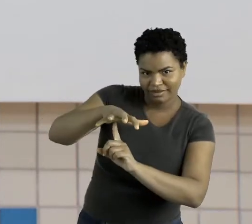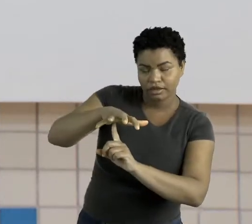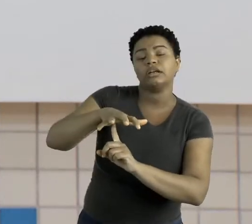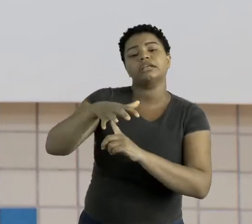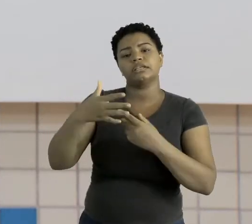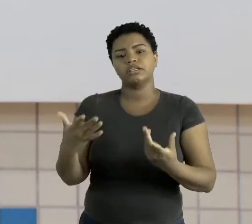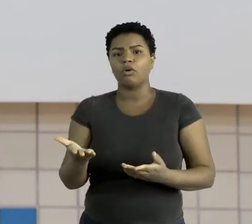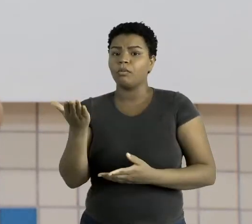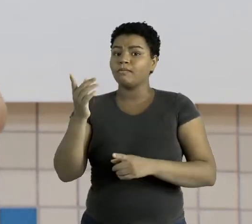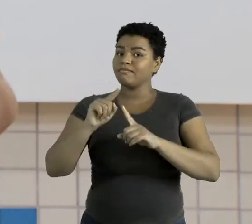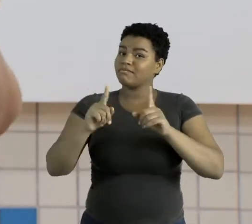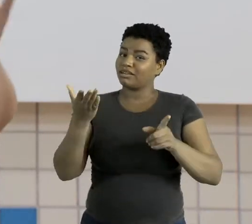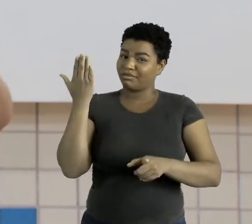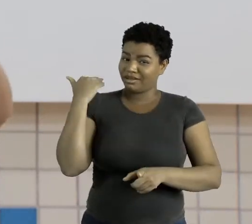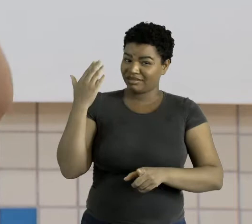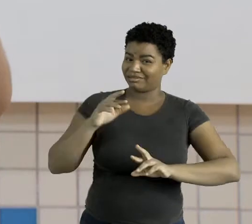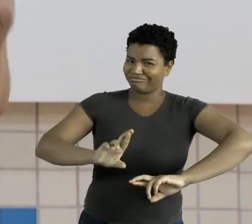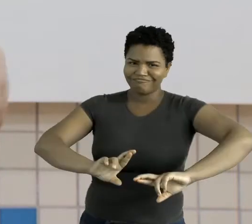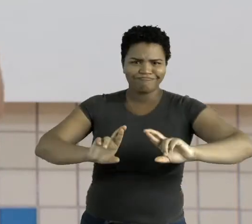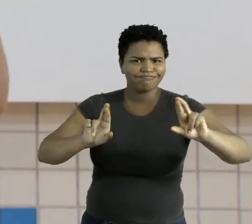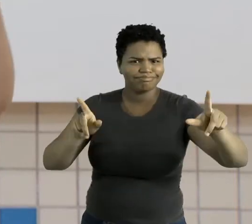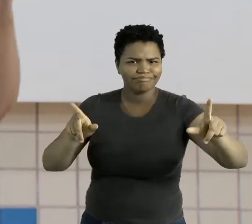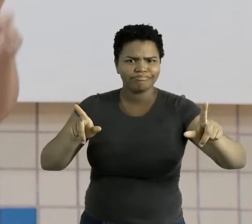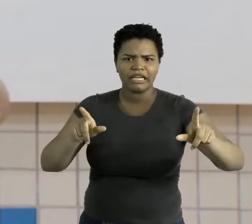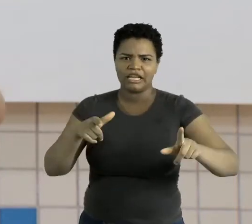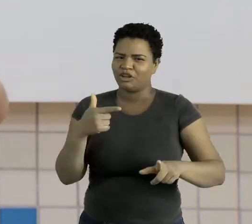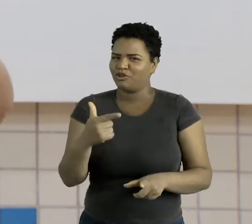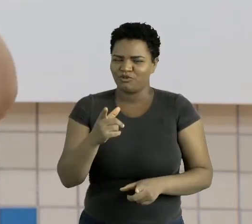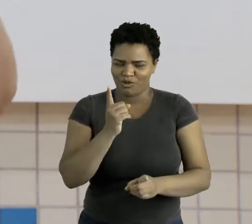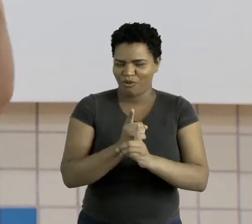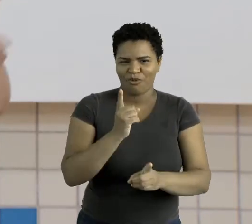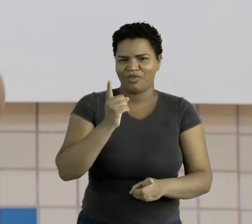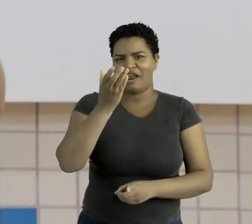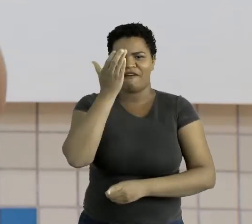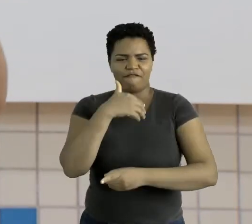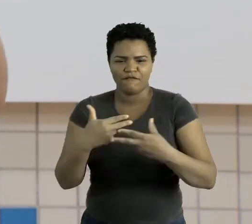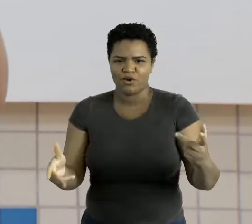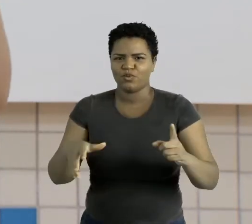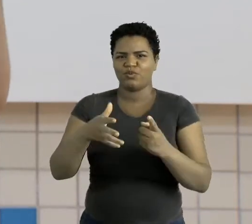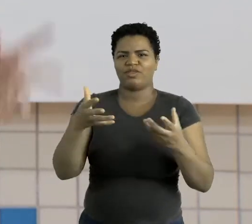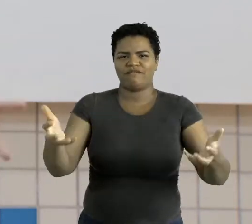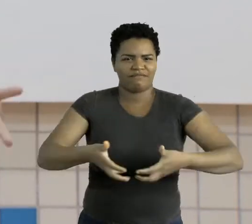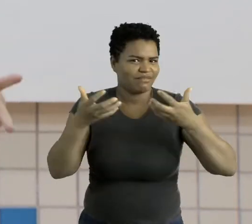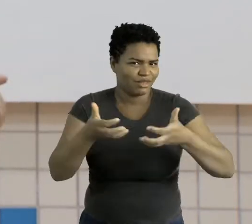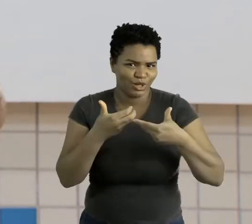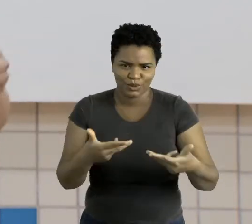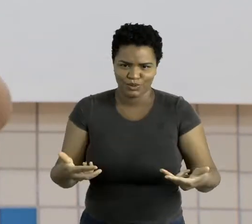essa feira era diferente. Lá você não comprava fruta, verdura, carne,